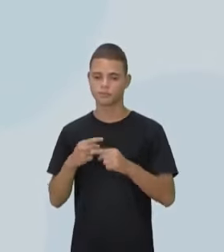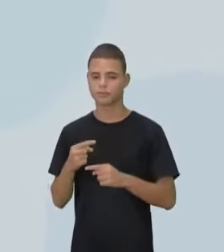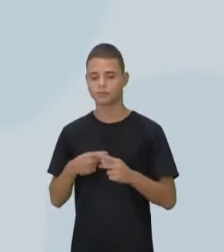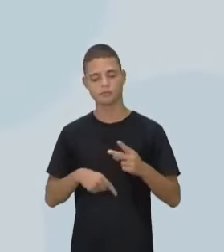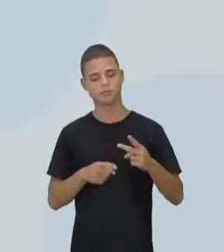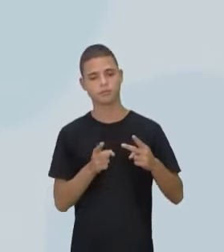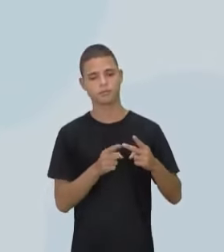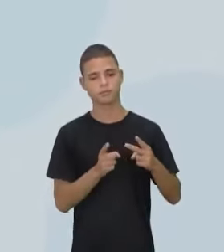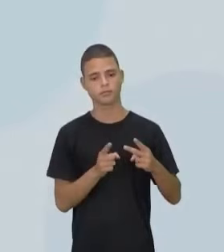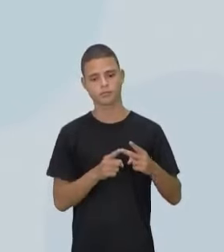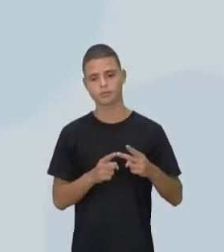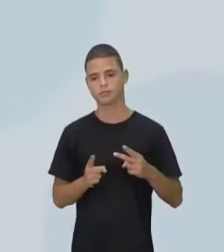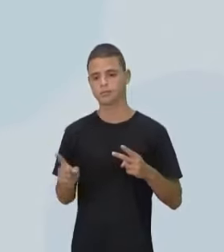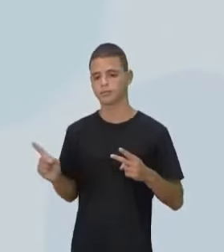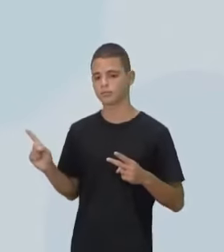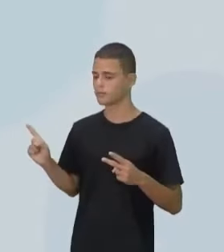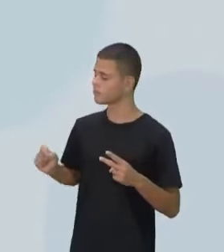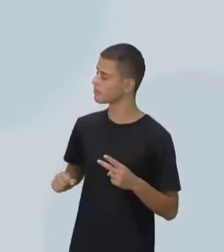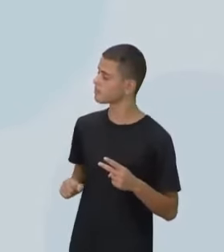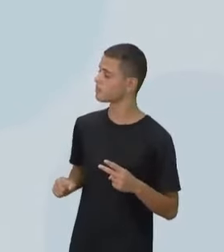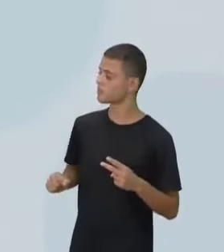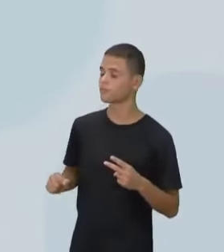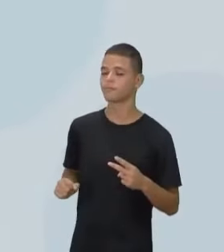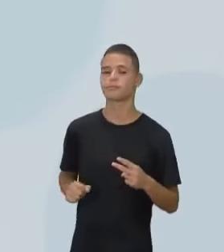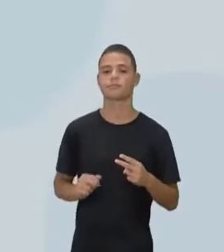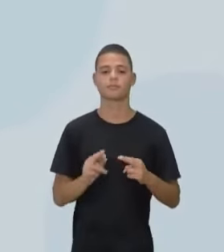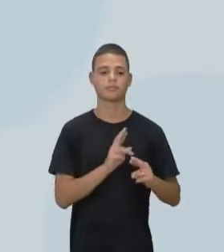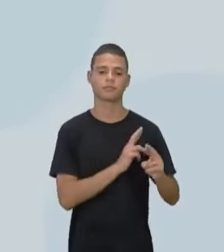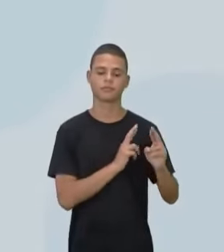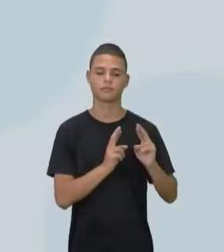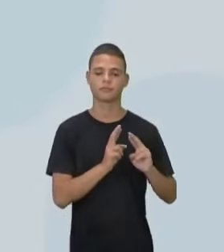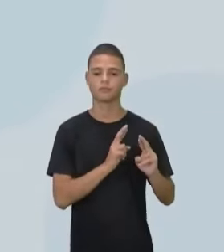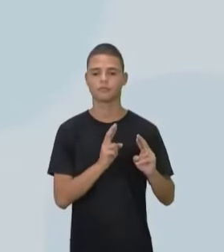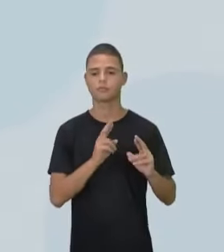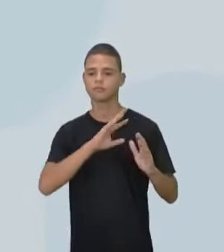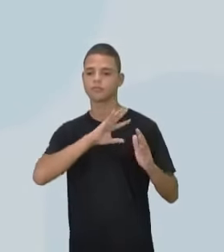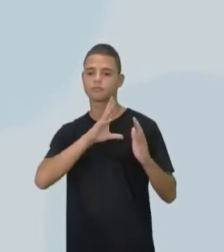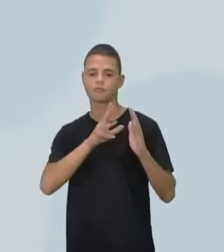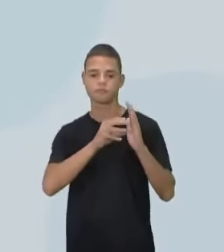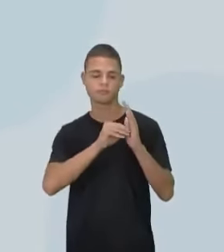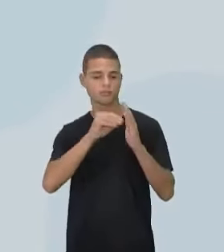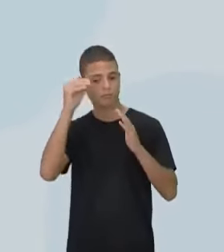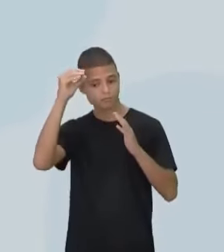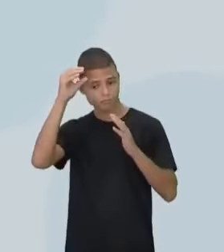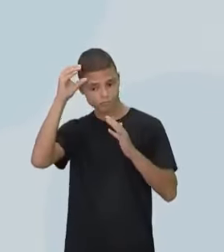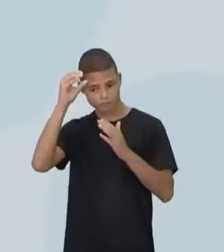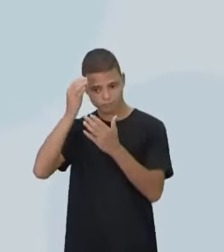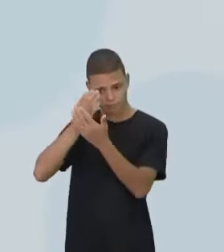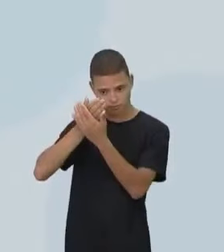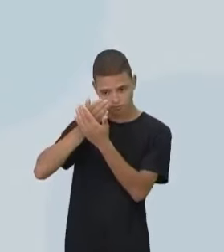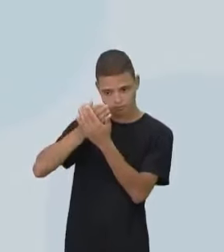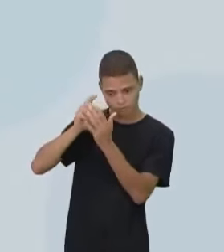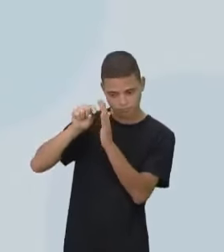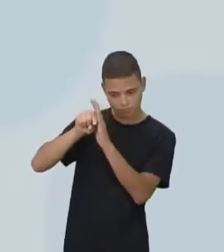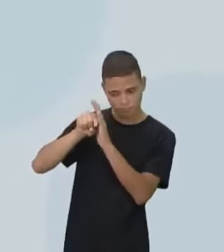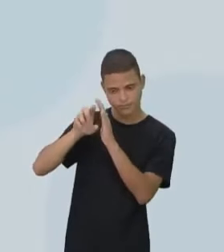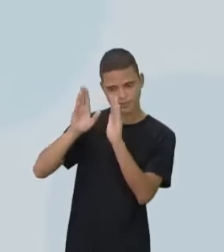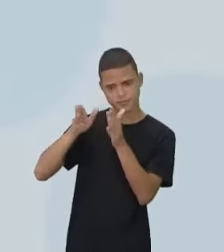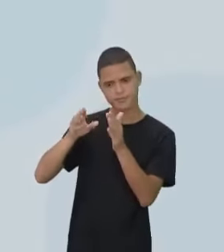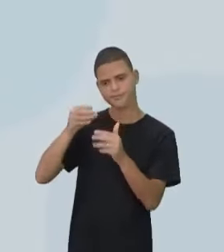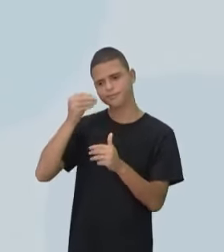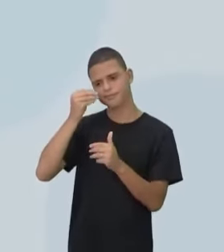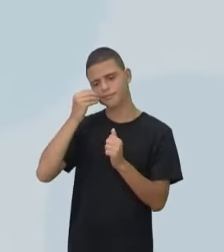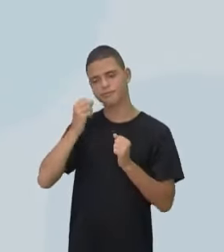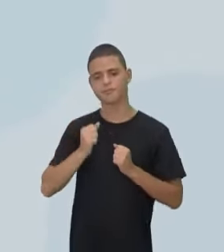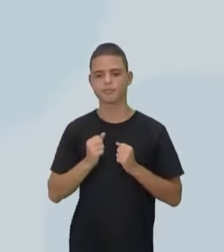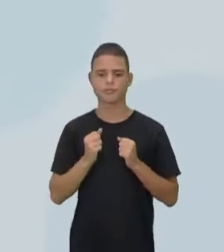segunda parte, aí, que é uma culminância praticamente, é pegar todo esse conhecimento técnico, conceitual e